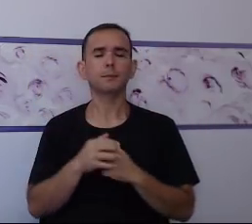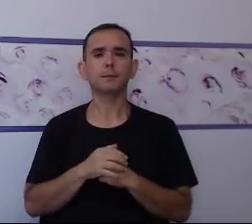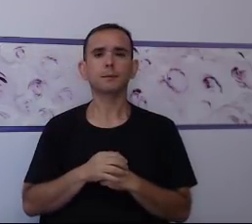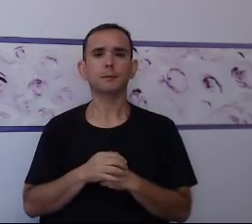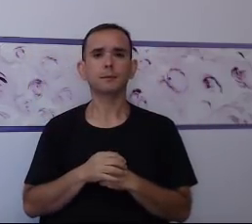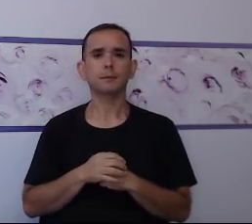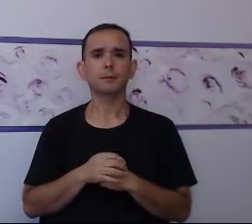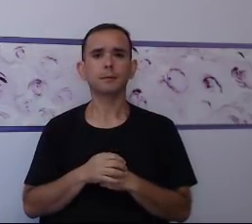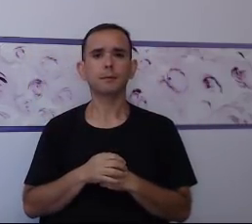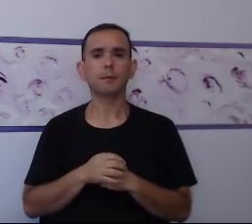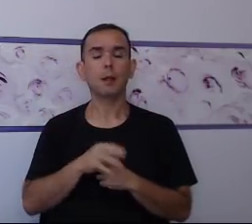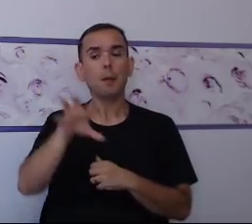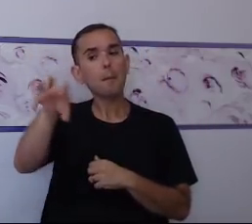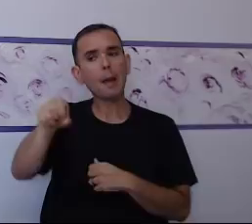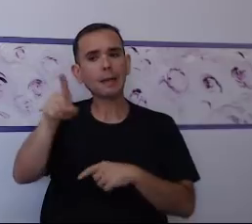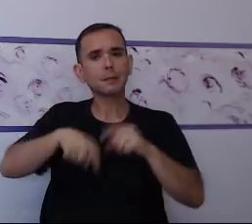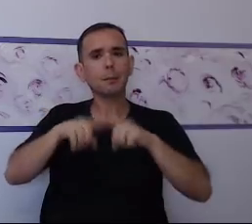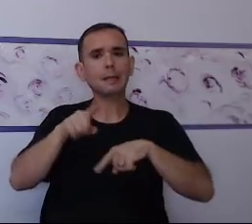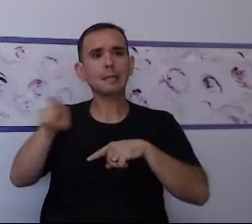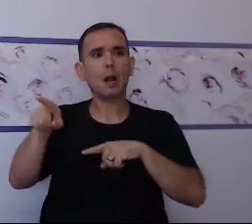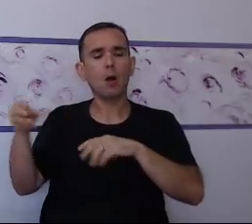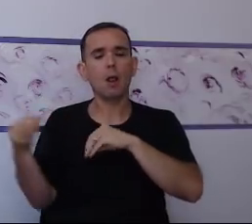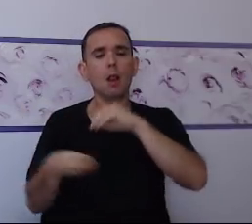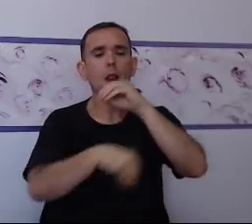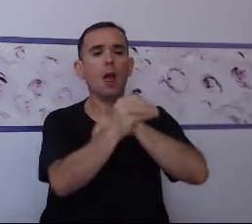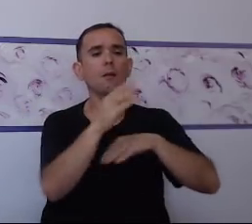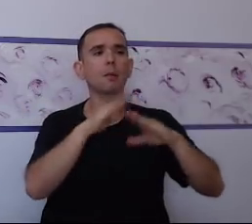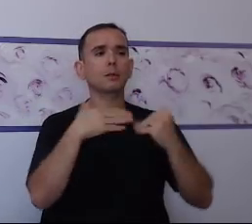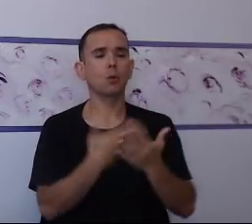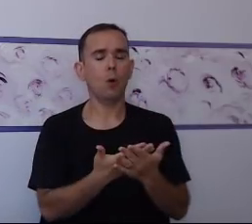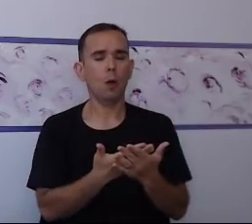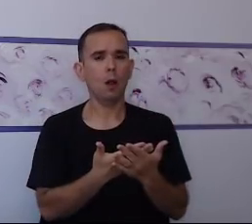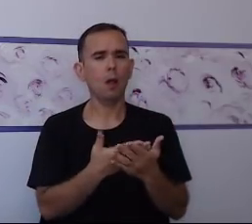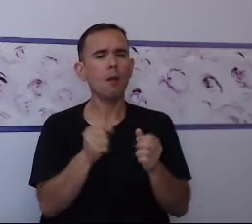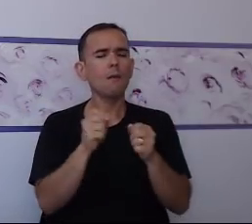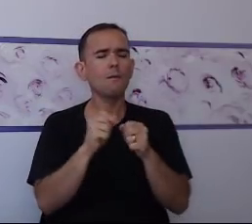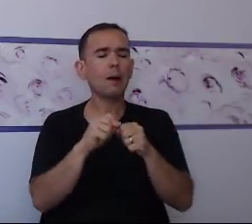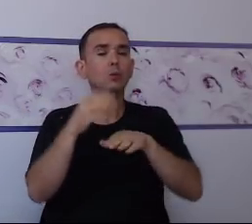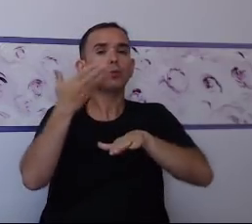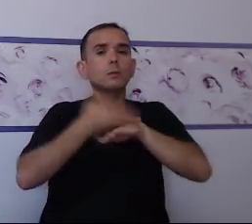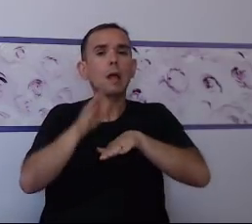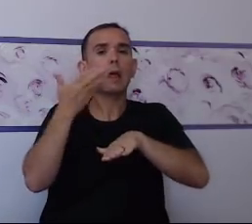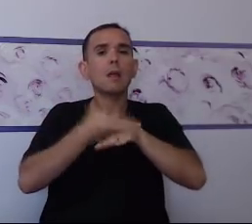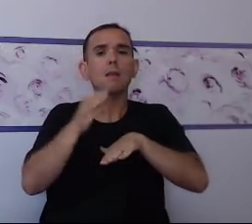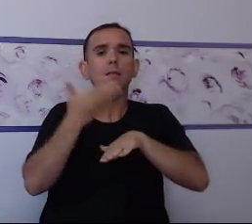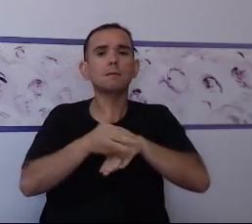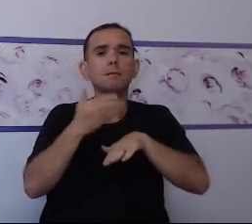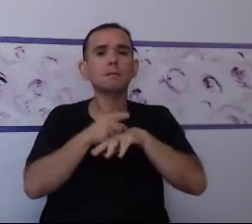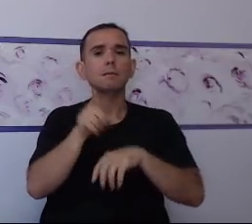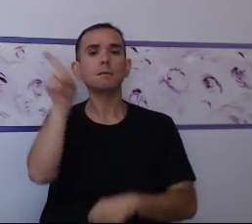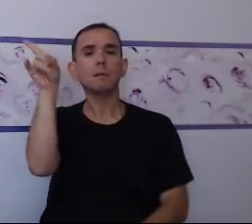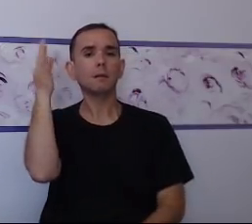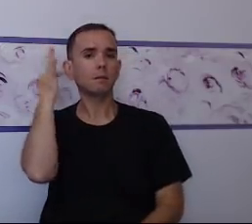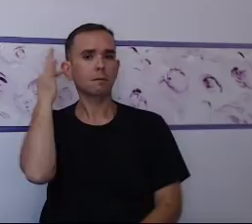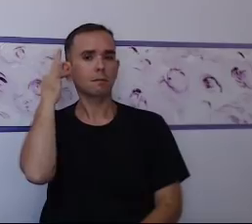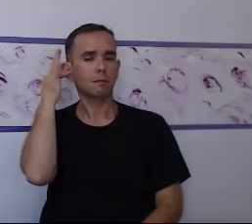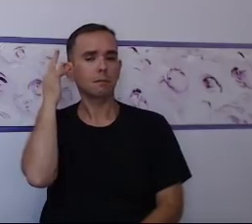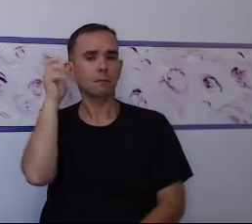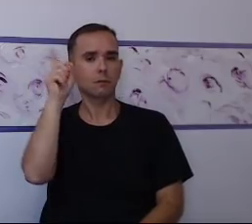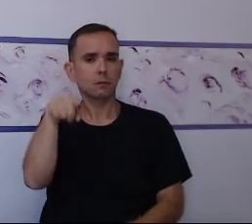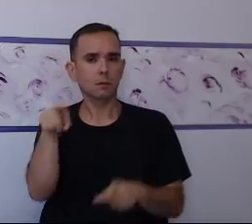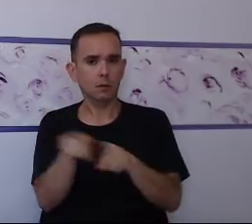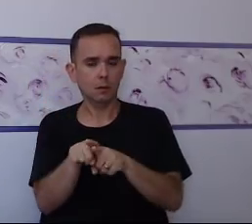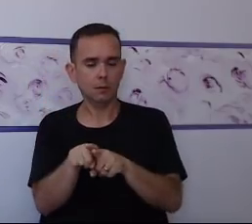FUNCRAF, pega esse equipamento e leva para a escola. Ele faz todo um treino lá na FUNCRAF desse